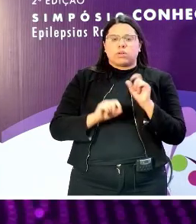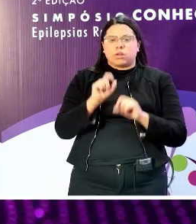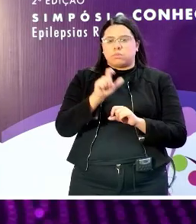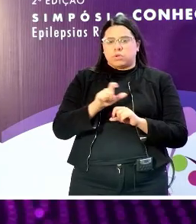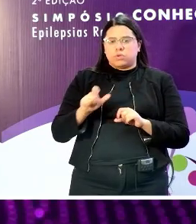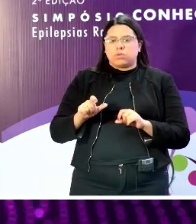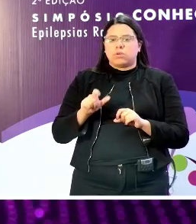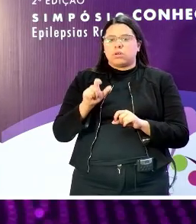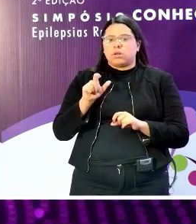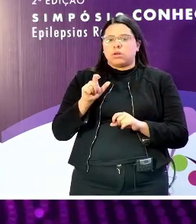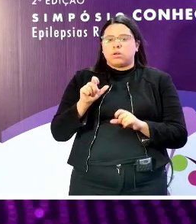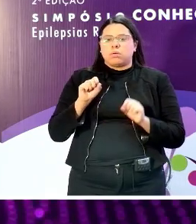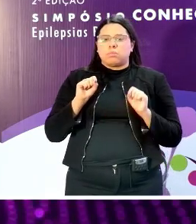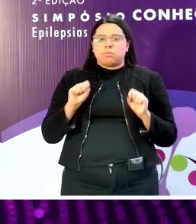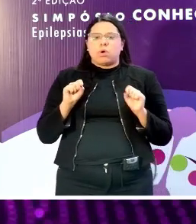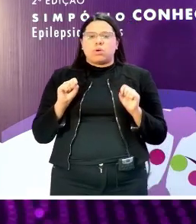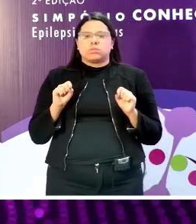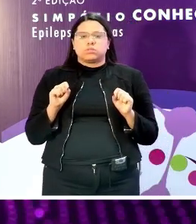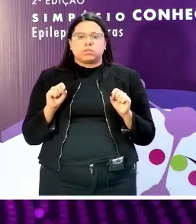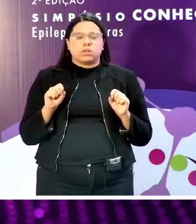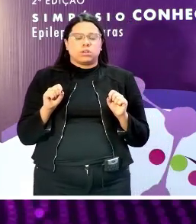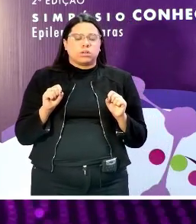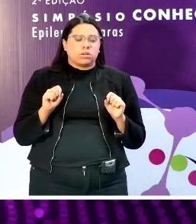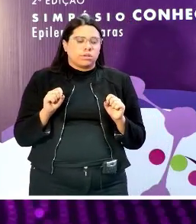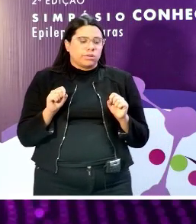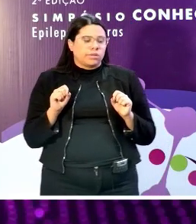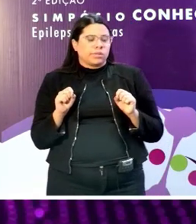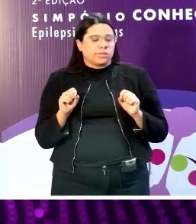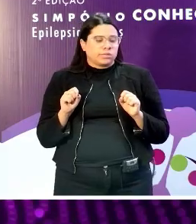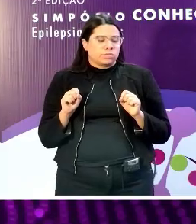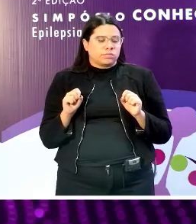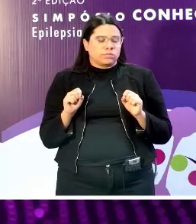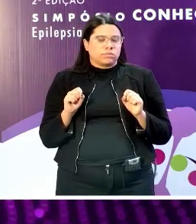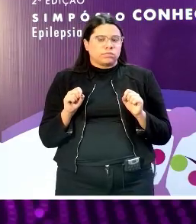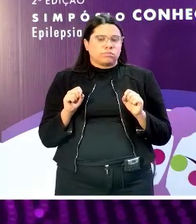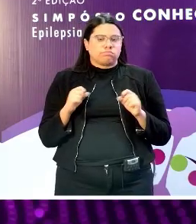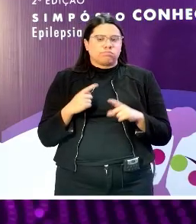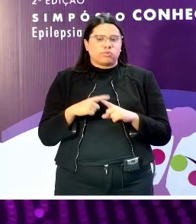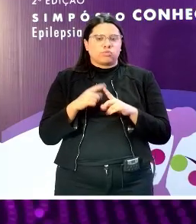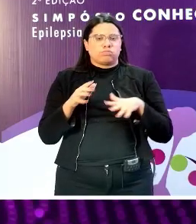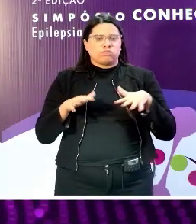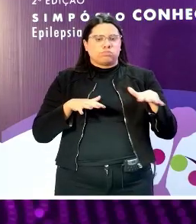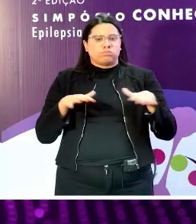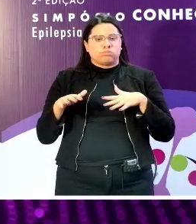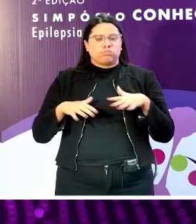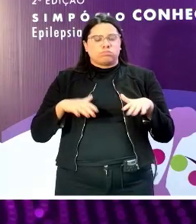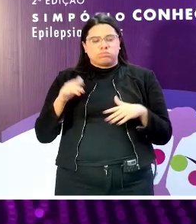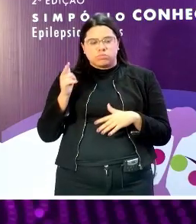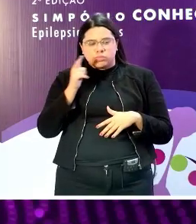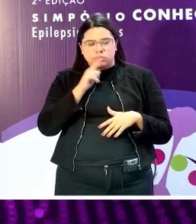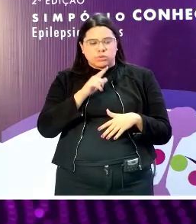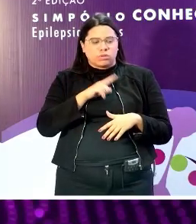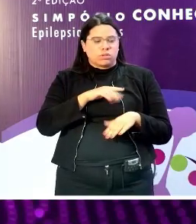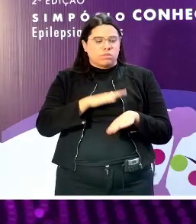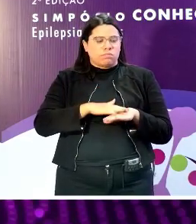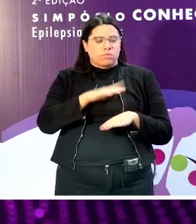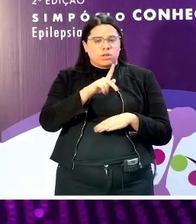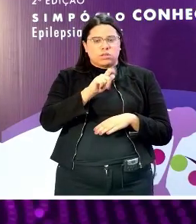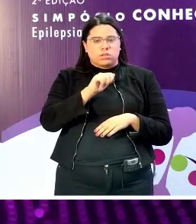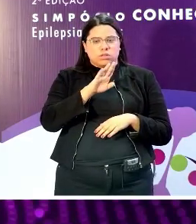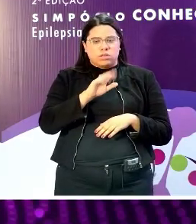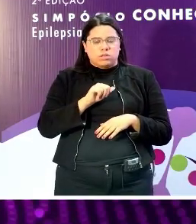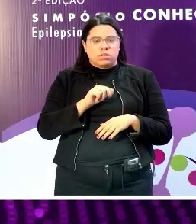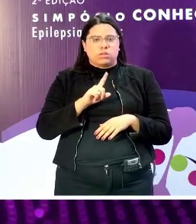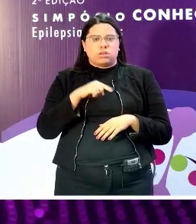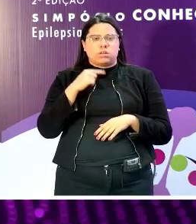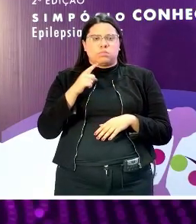célula pós-sináptica, que é o neurônio que está recebendo a mensagem, esteja mais ativo, esteja captando mais GABA e esteja, então, ficando